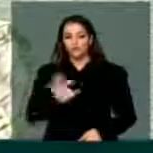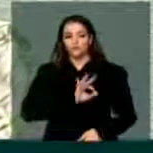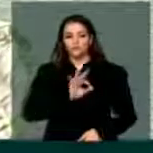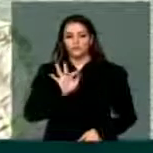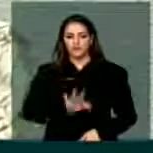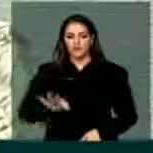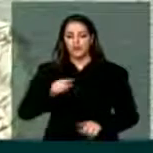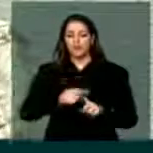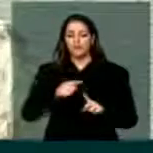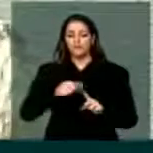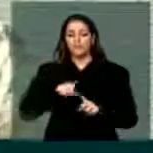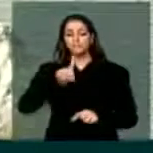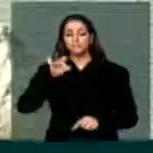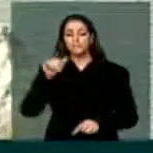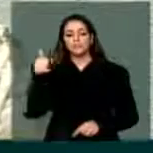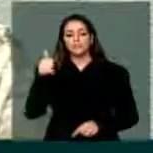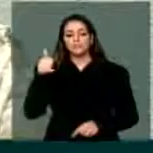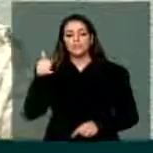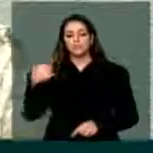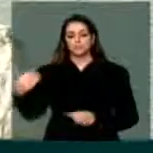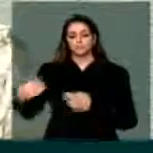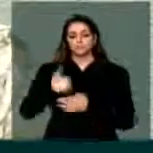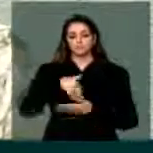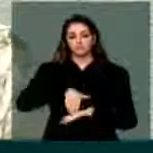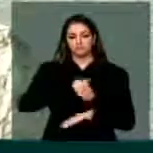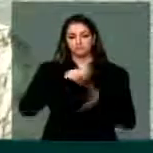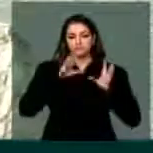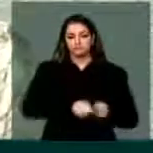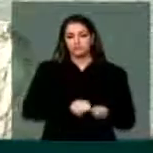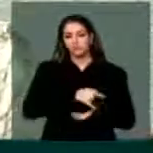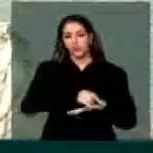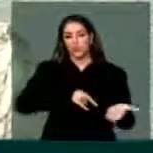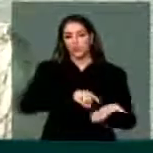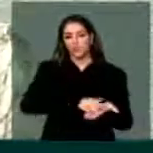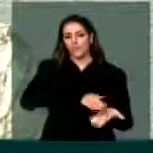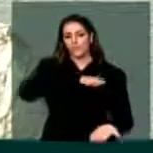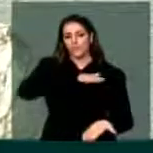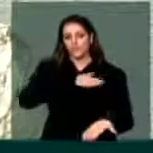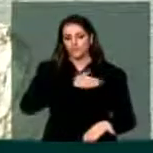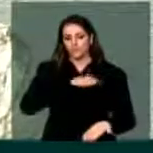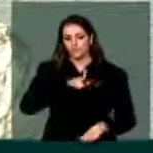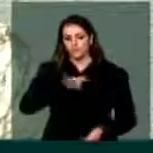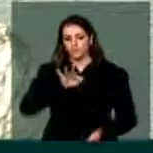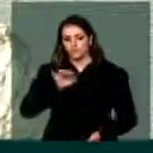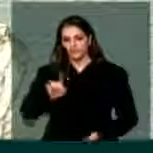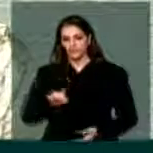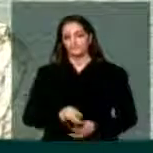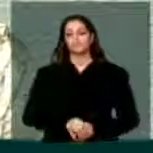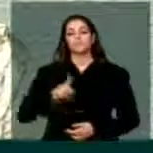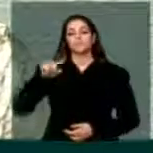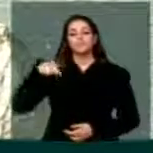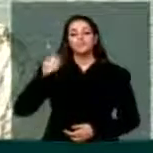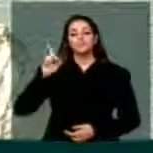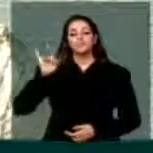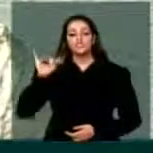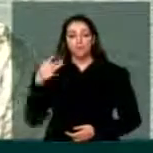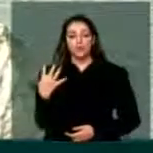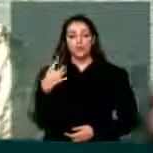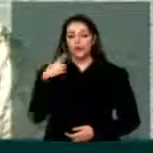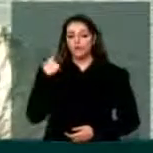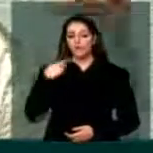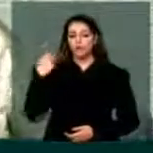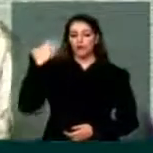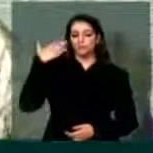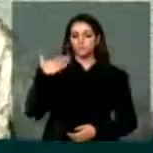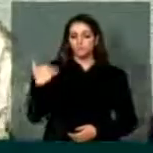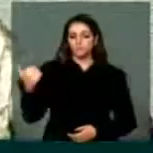busca e apreensão no meu escritório, onde eles levaram os documentos da GFD que estavam lá. Em seguida, no dia 4, eu fui chamada por um